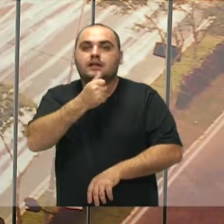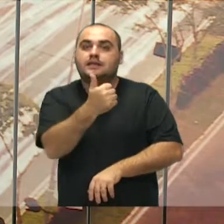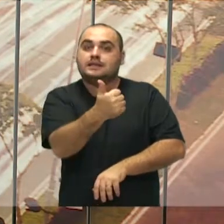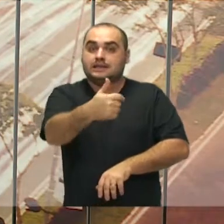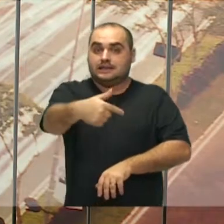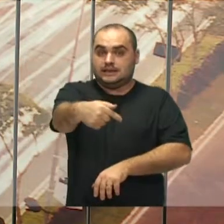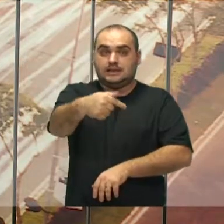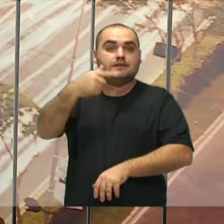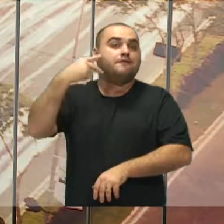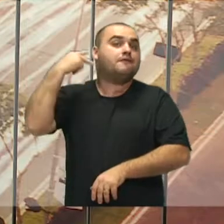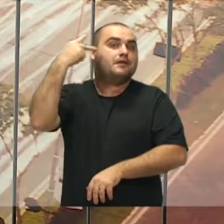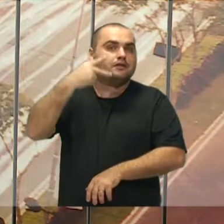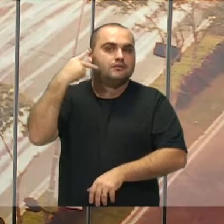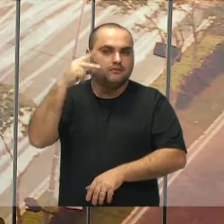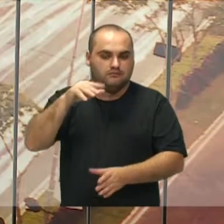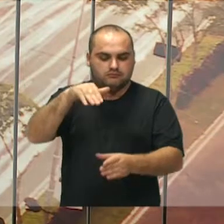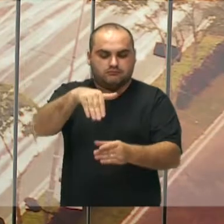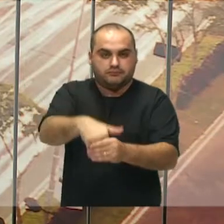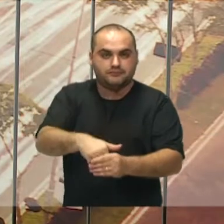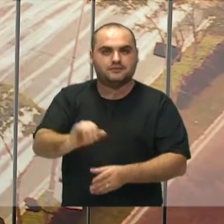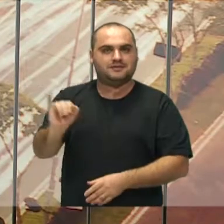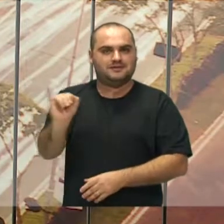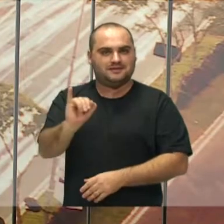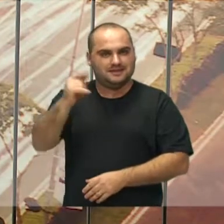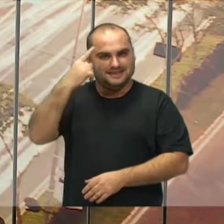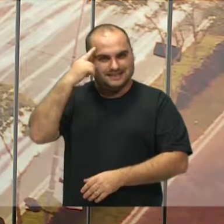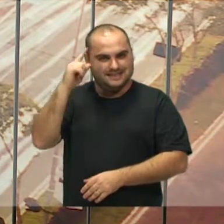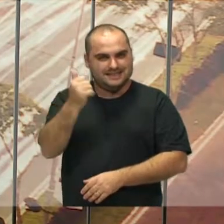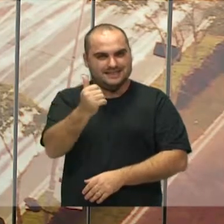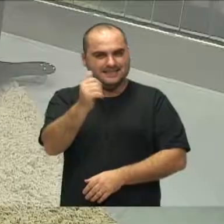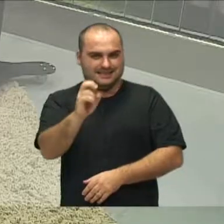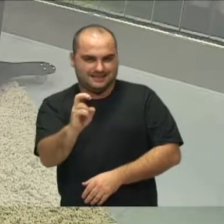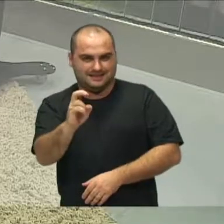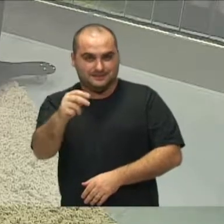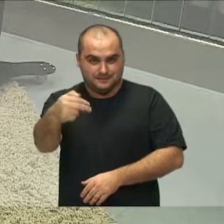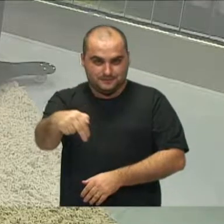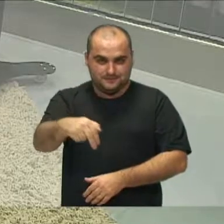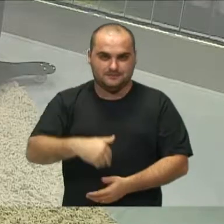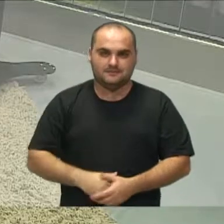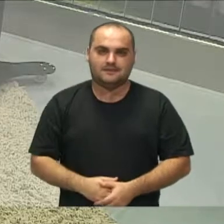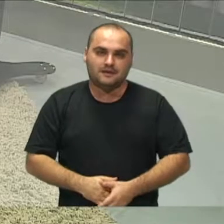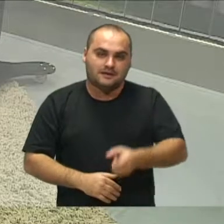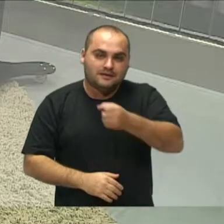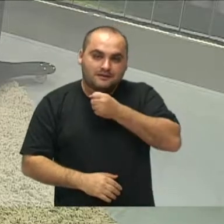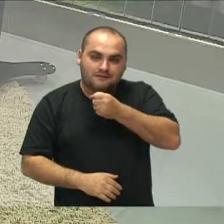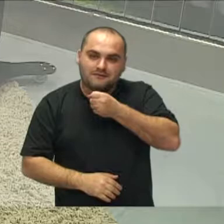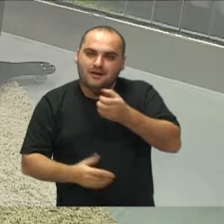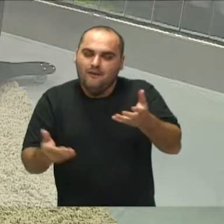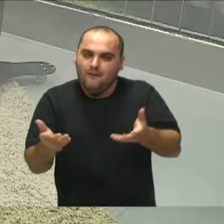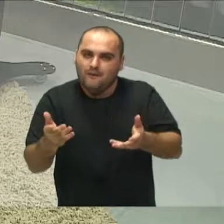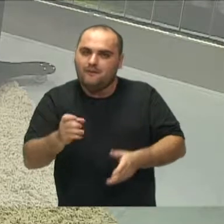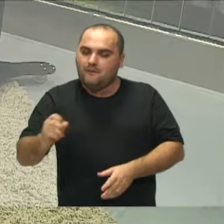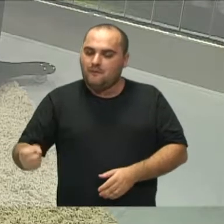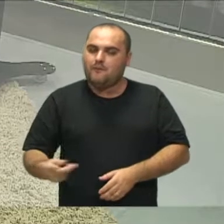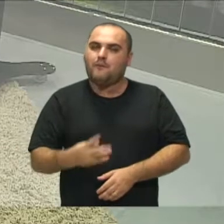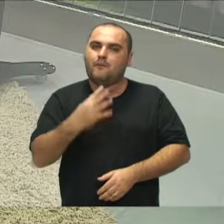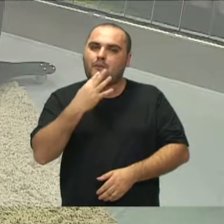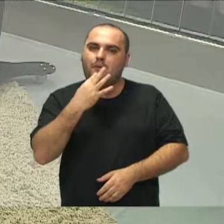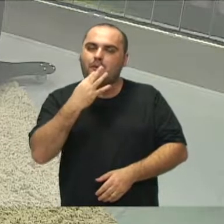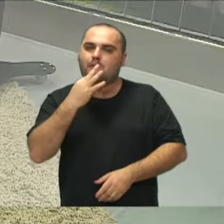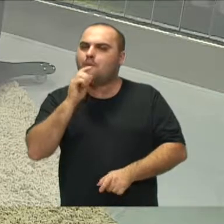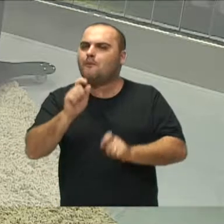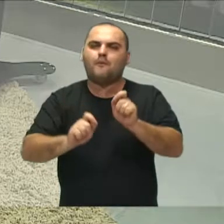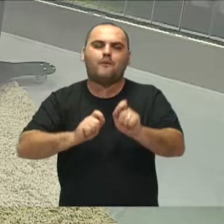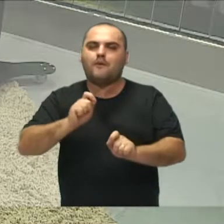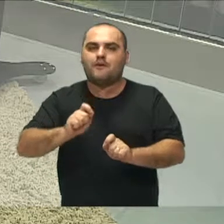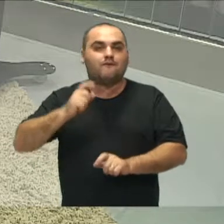17 vereadores eleitos em Itajaí no último dia 15 de novembro. Na entrevista de hoje, você terá a oportunidade de conhecer um pouco